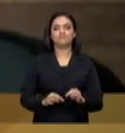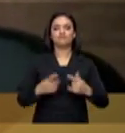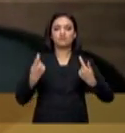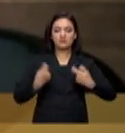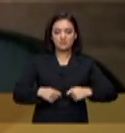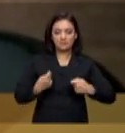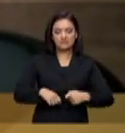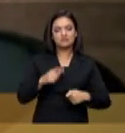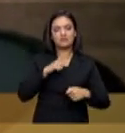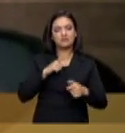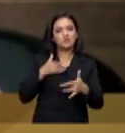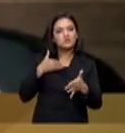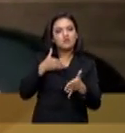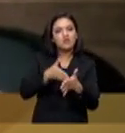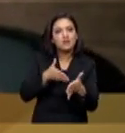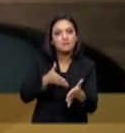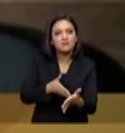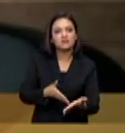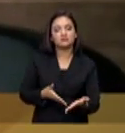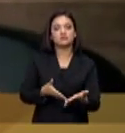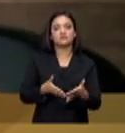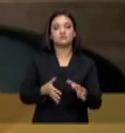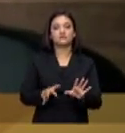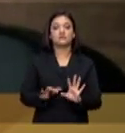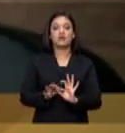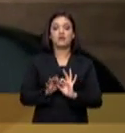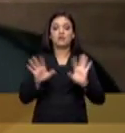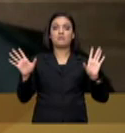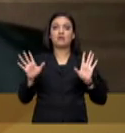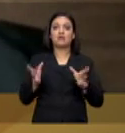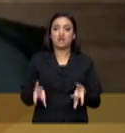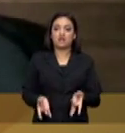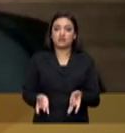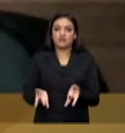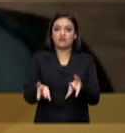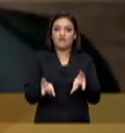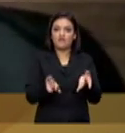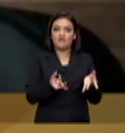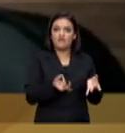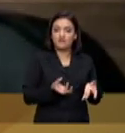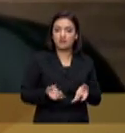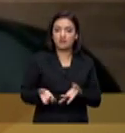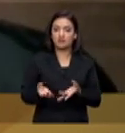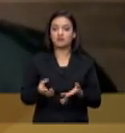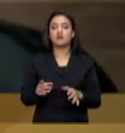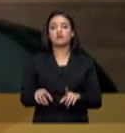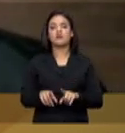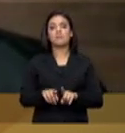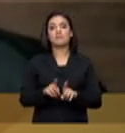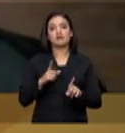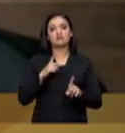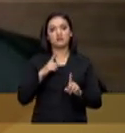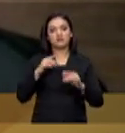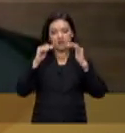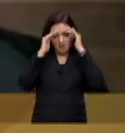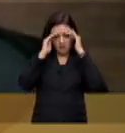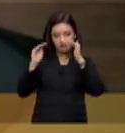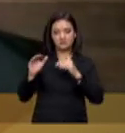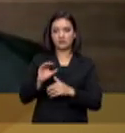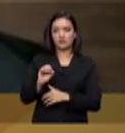de restrição da liberdade de expressão comercial fundada em recomendação da